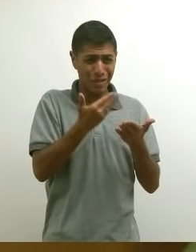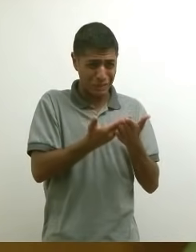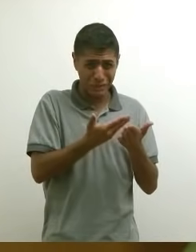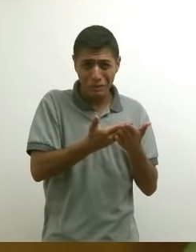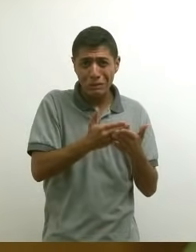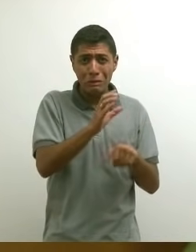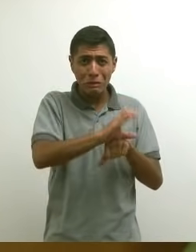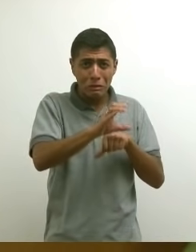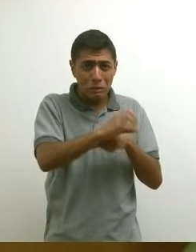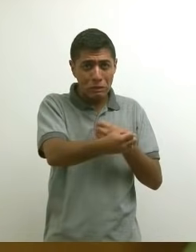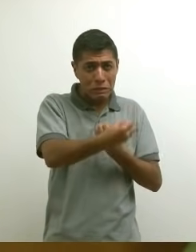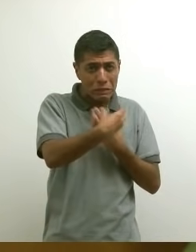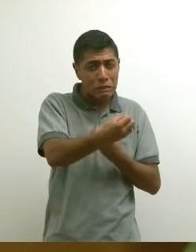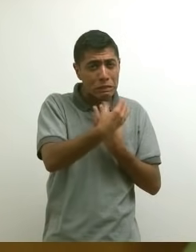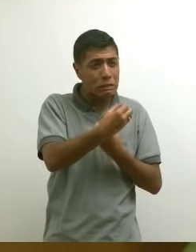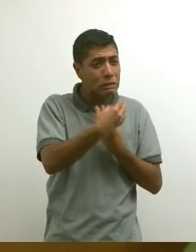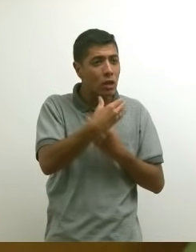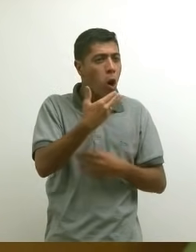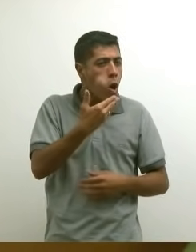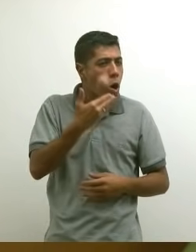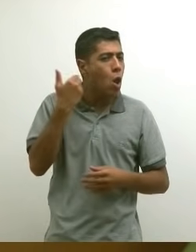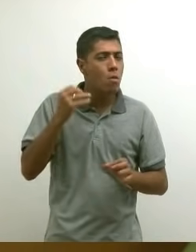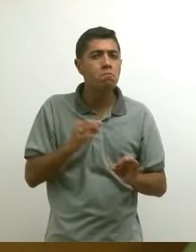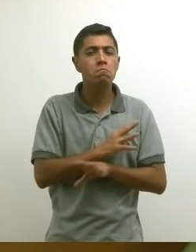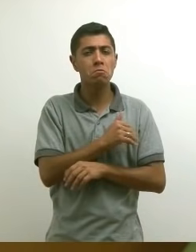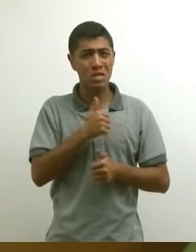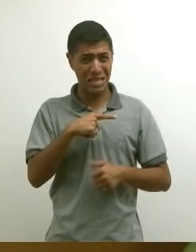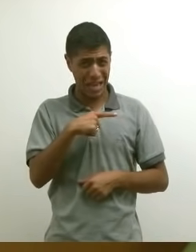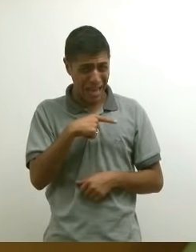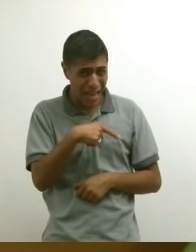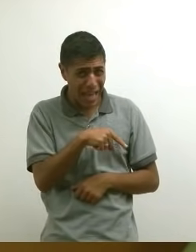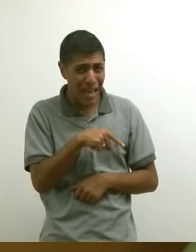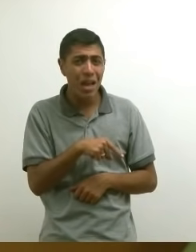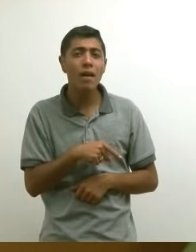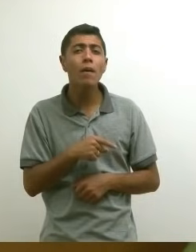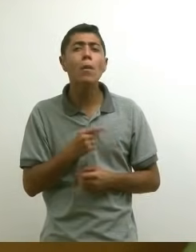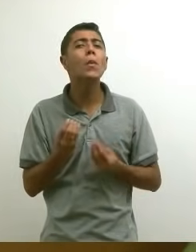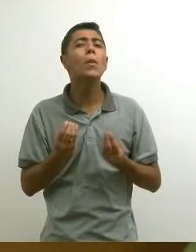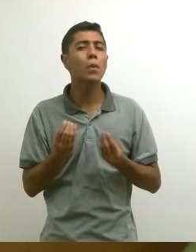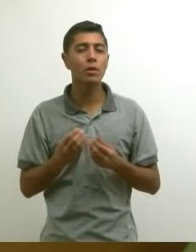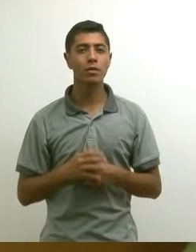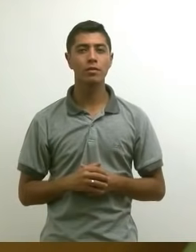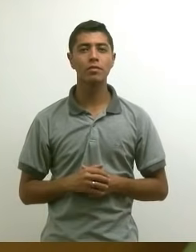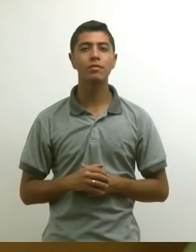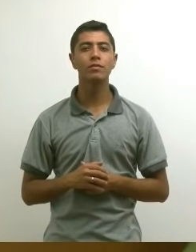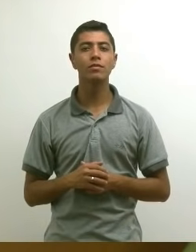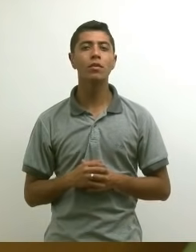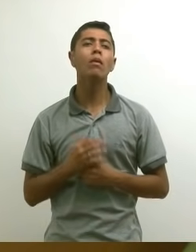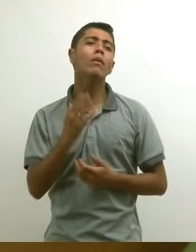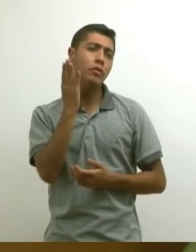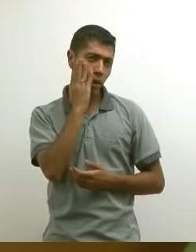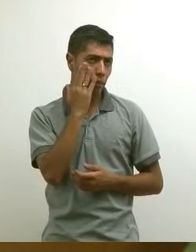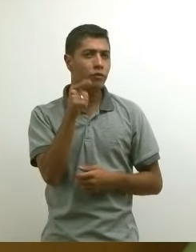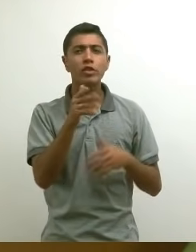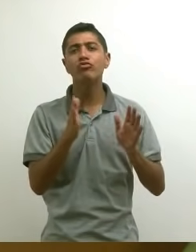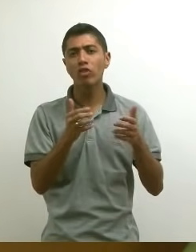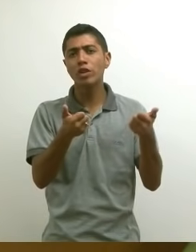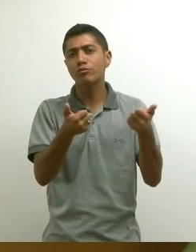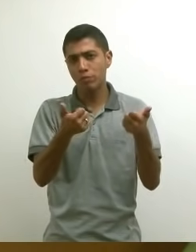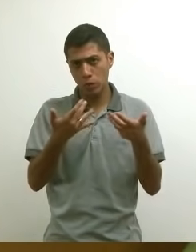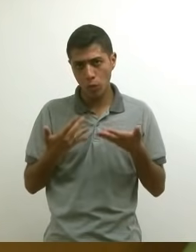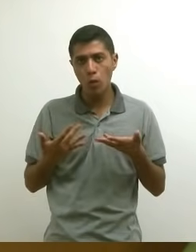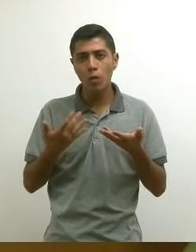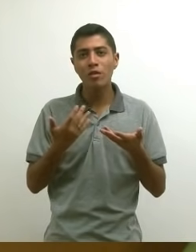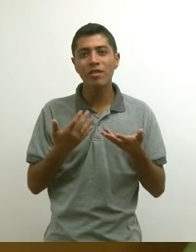do mesmo jeito que a ciência né ela trás e se essa chancela de um saber é uma